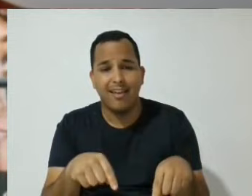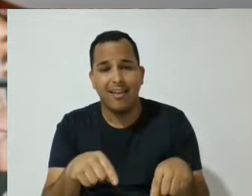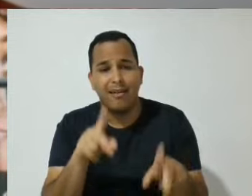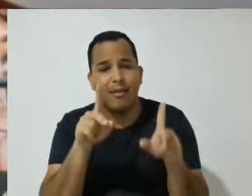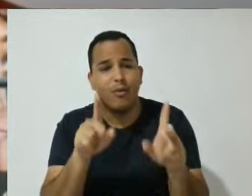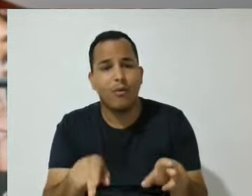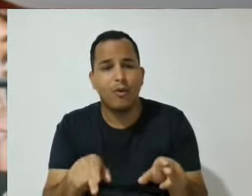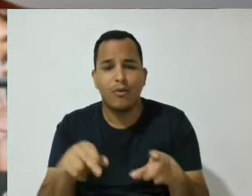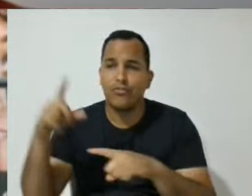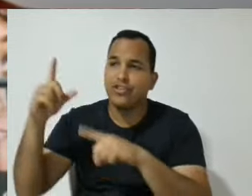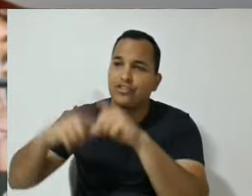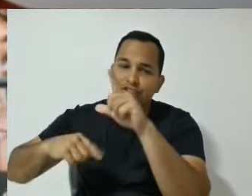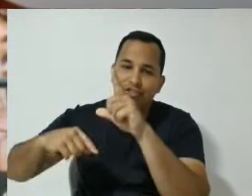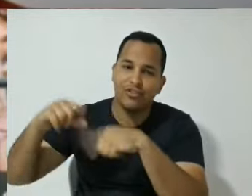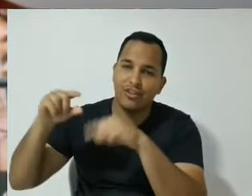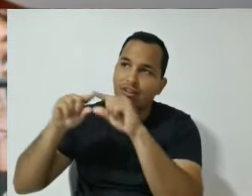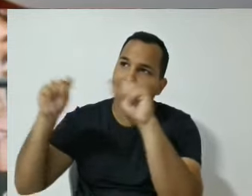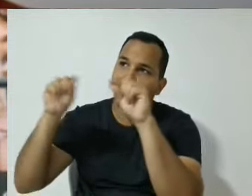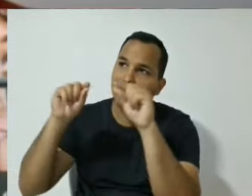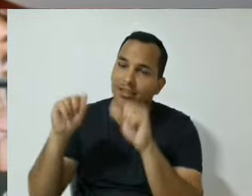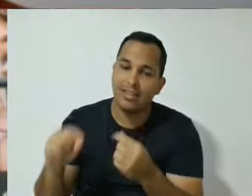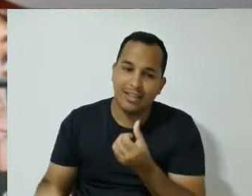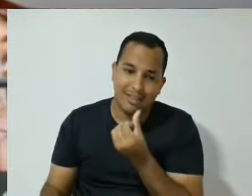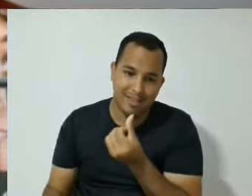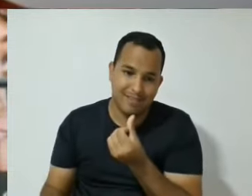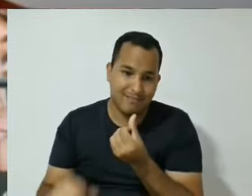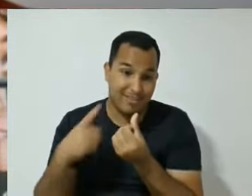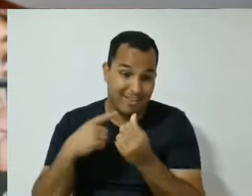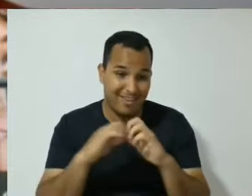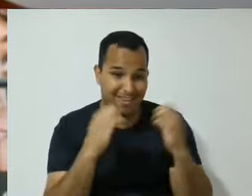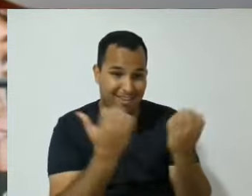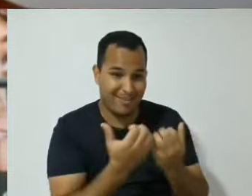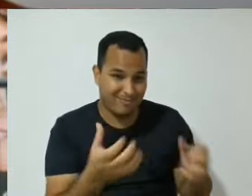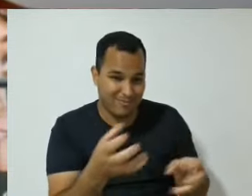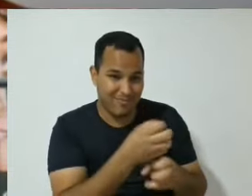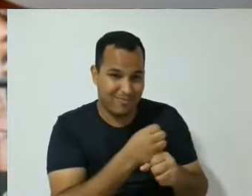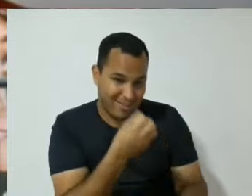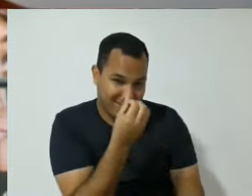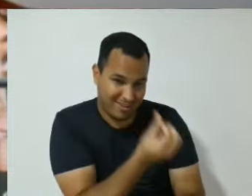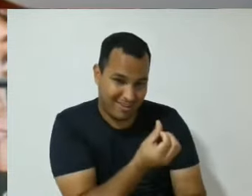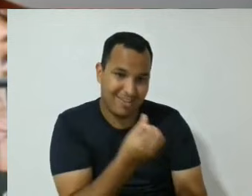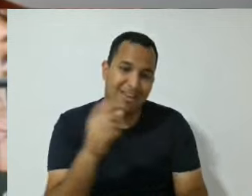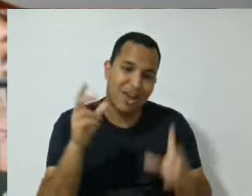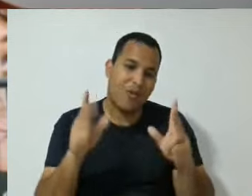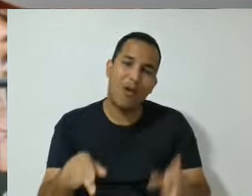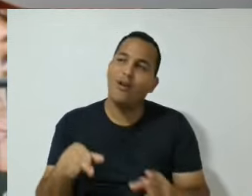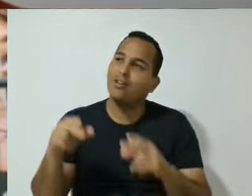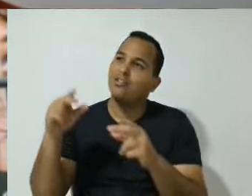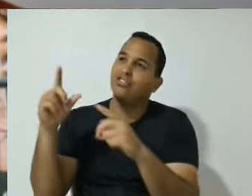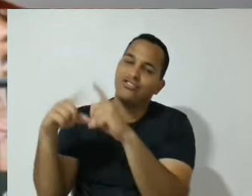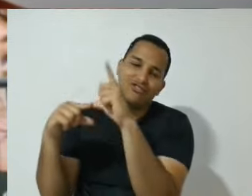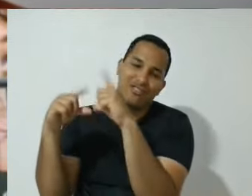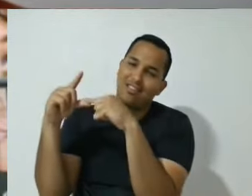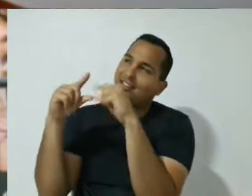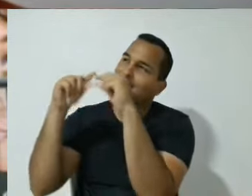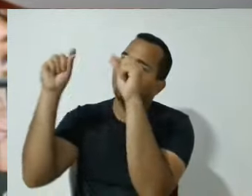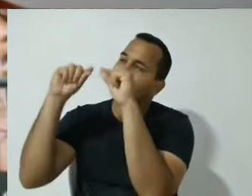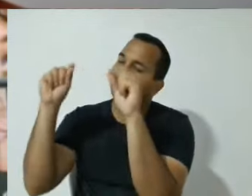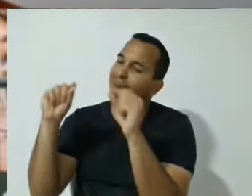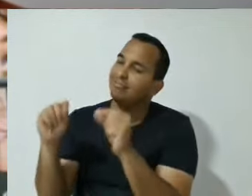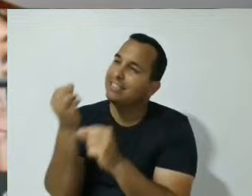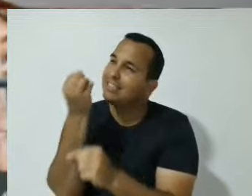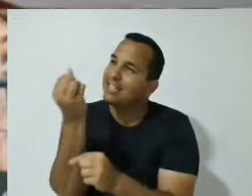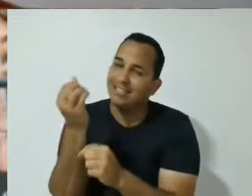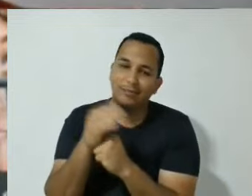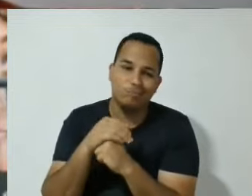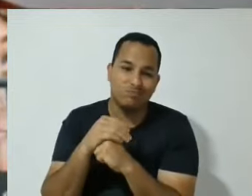Na época a gente tinha 6 funcionários no total, contando com terceirizados também, claro. Então, se um não estiver bem,